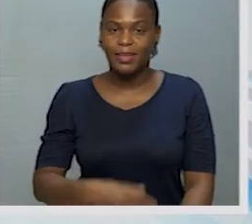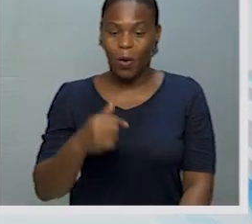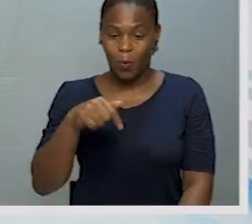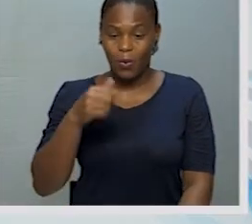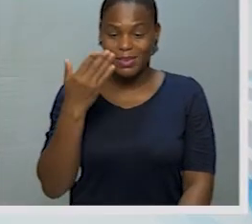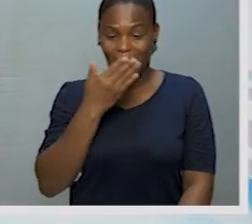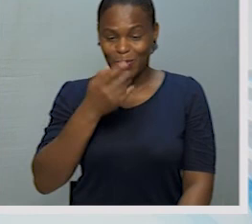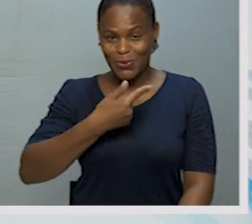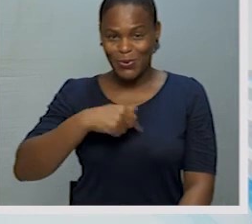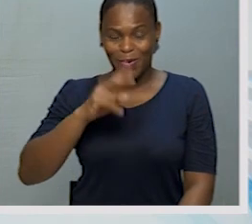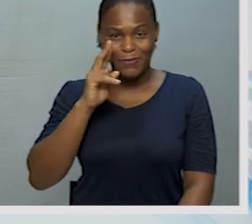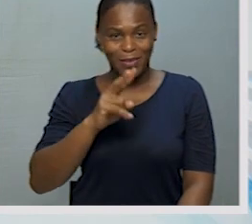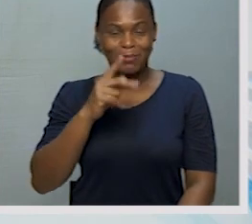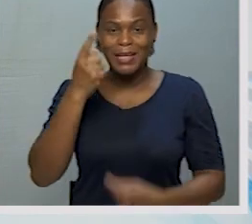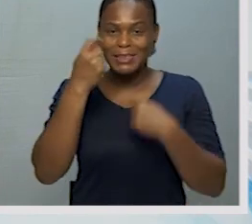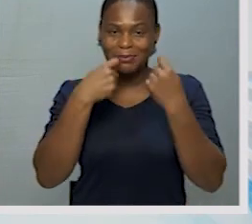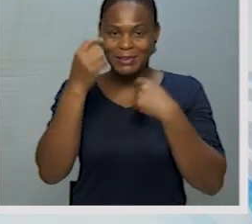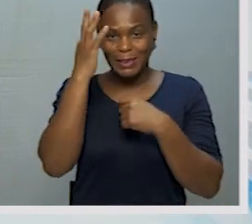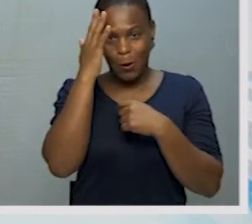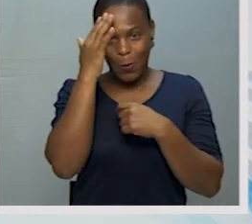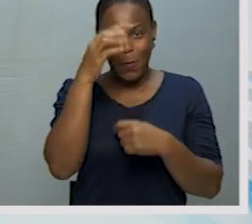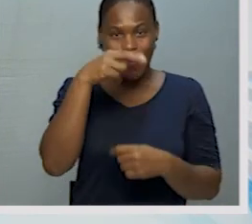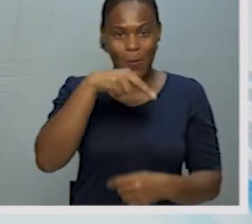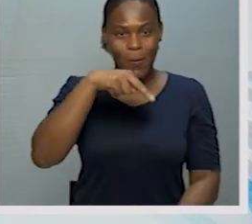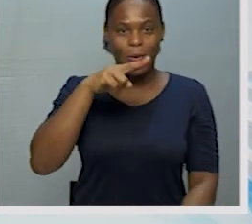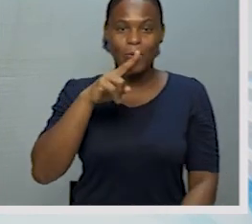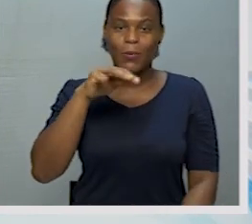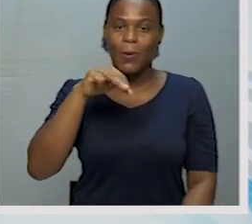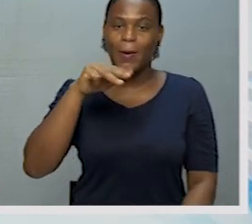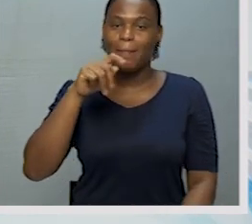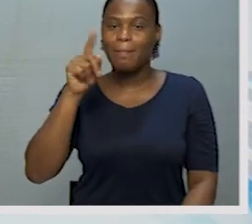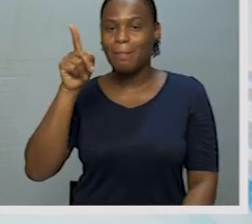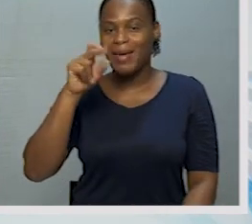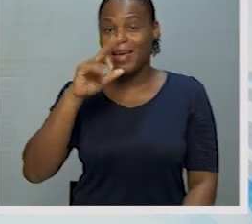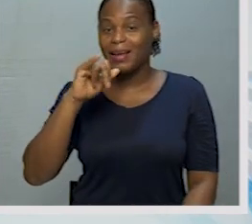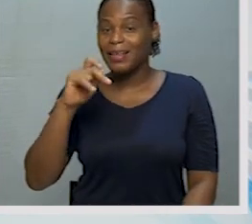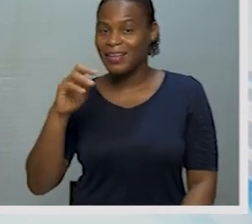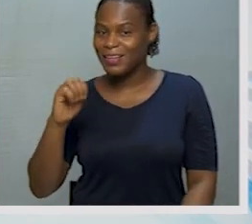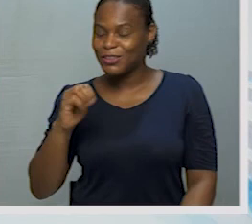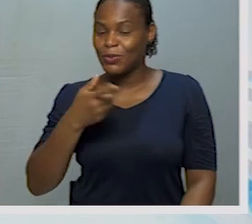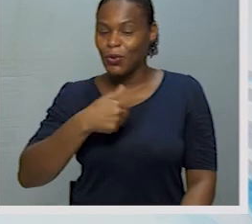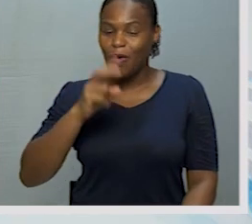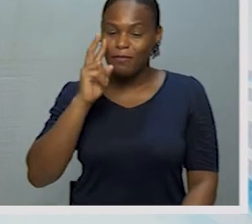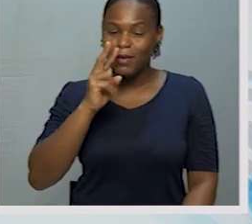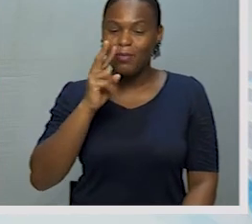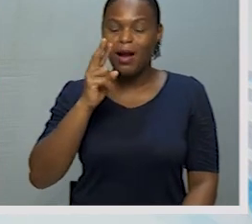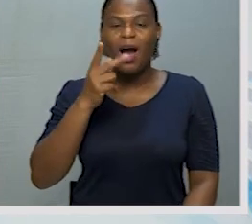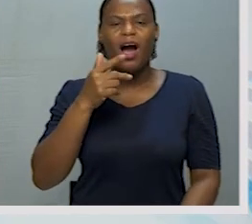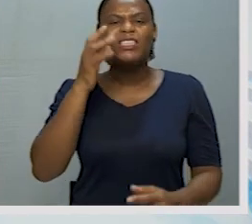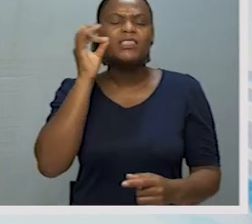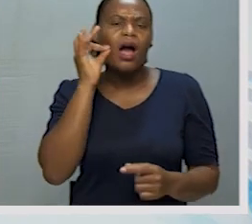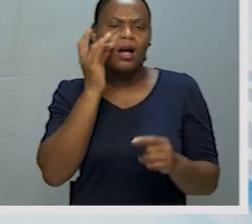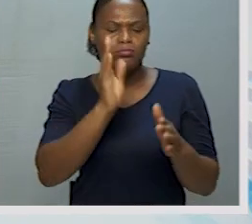Na aula de hoje vimos expressões numéricas. Vimos que expressões numéricas são sequências